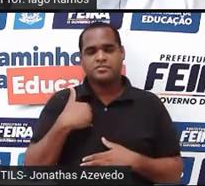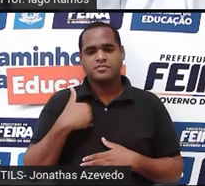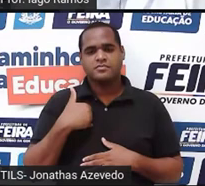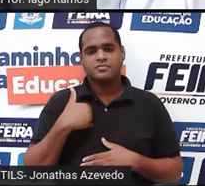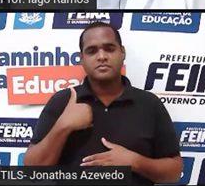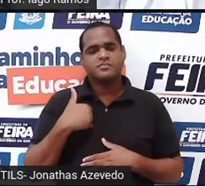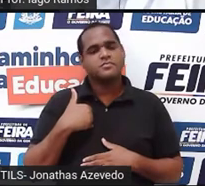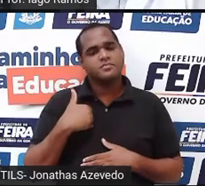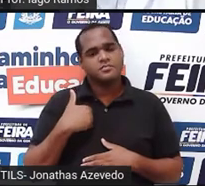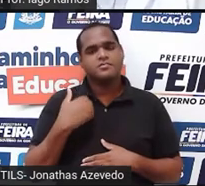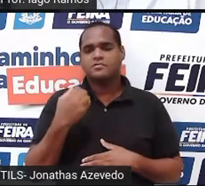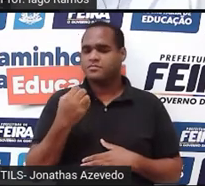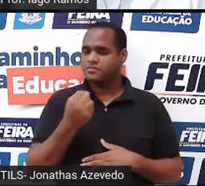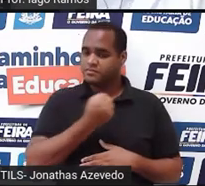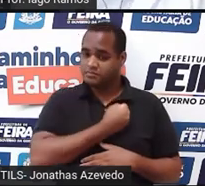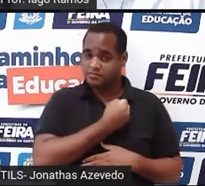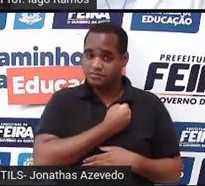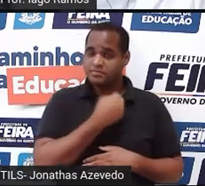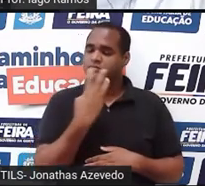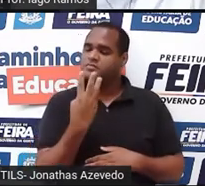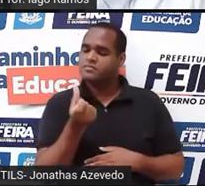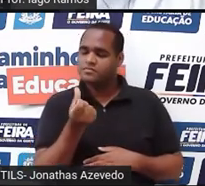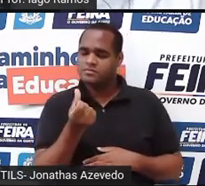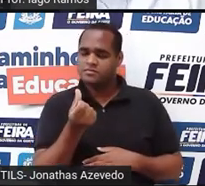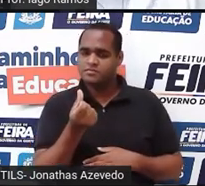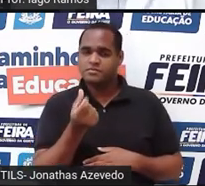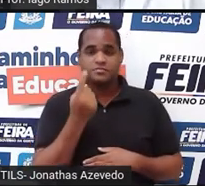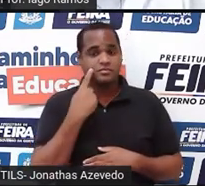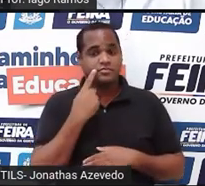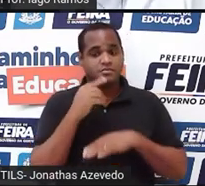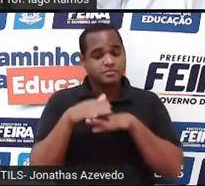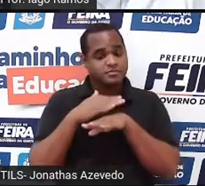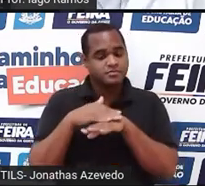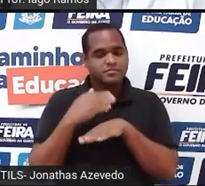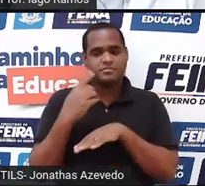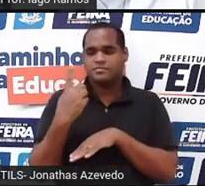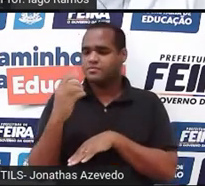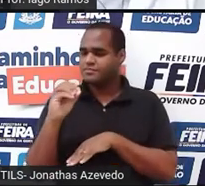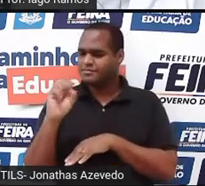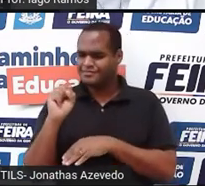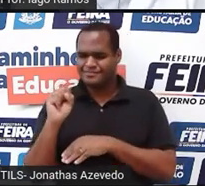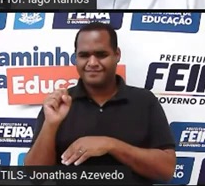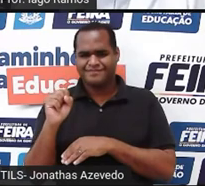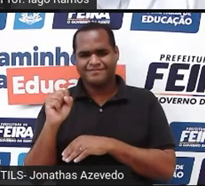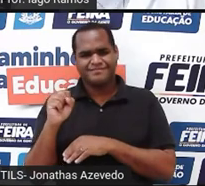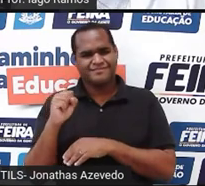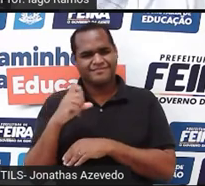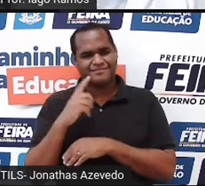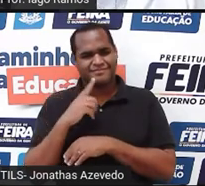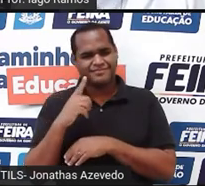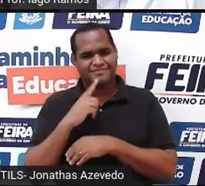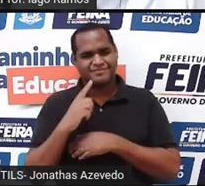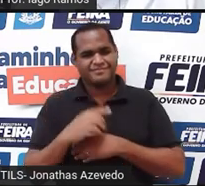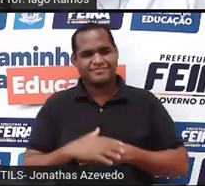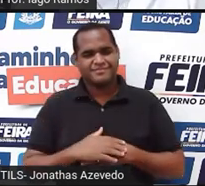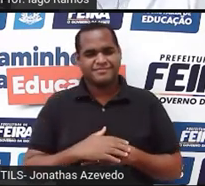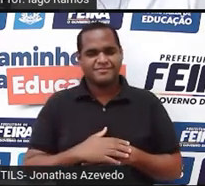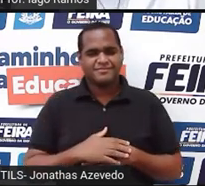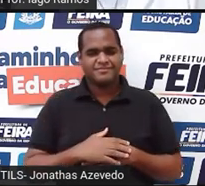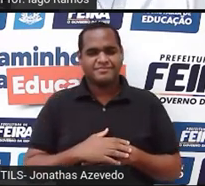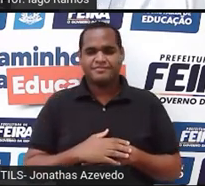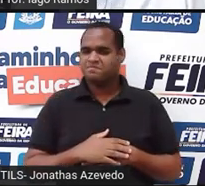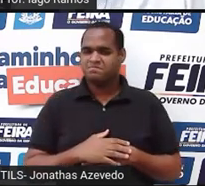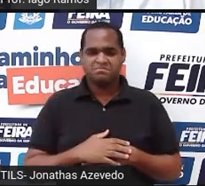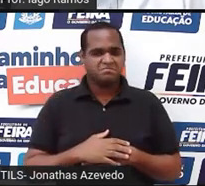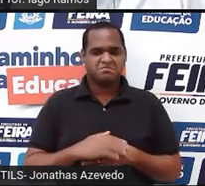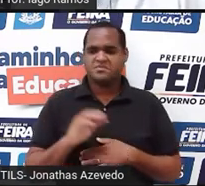a calça no 36 chegando nos 36 calçando 108 né claro que é um